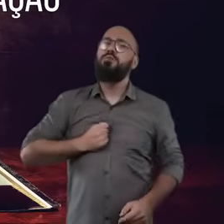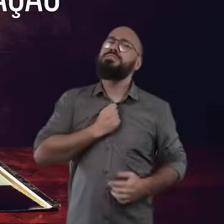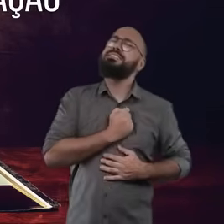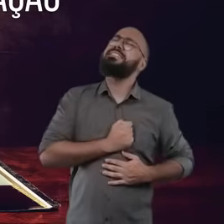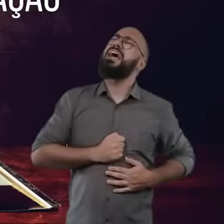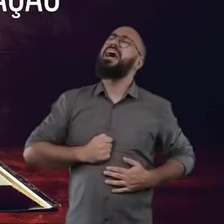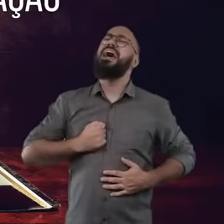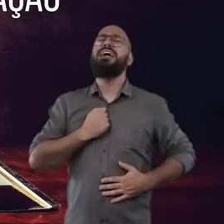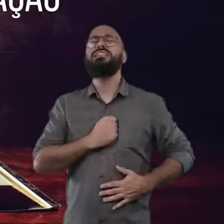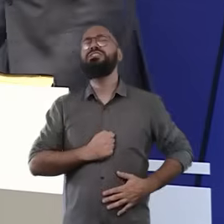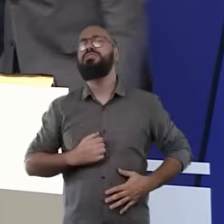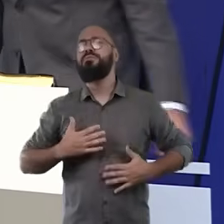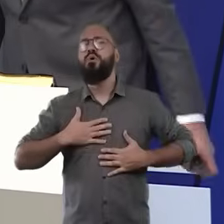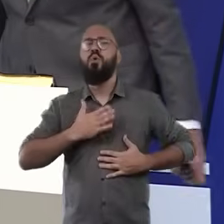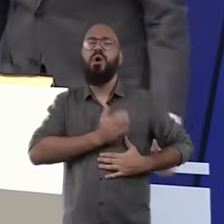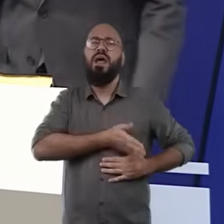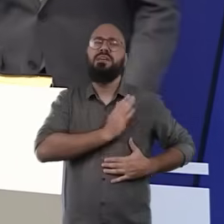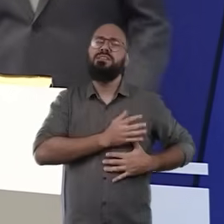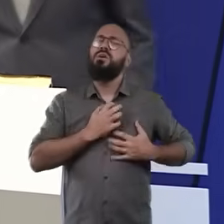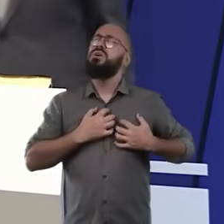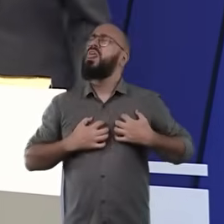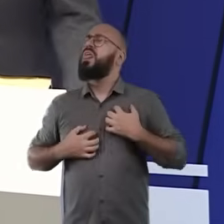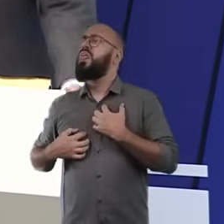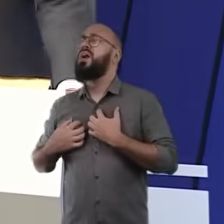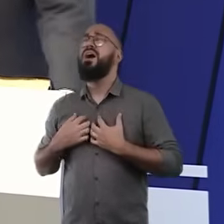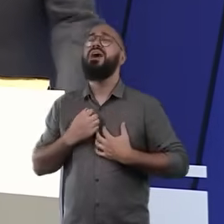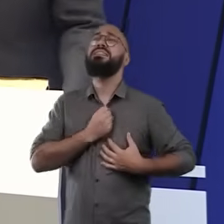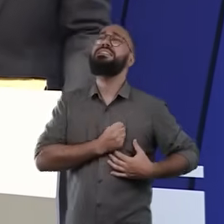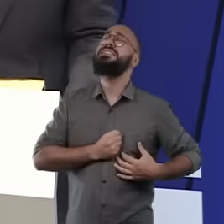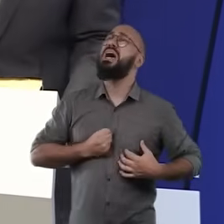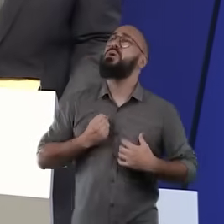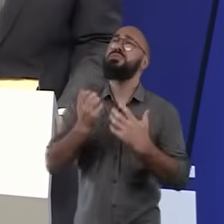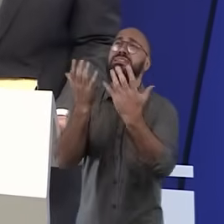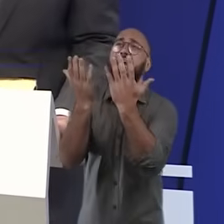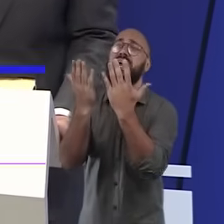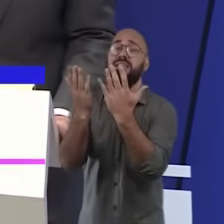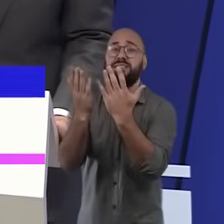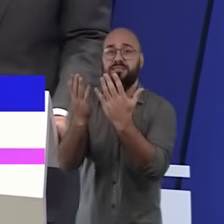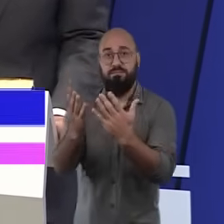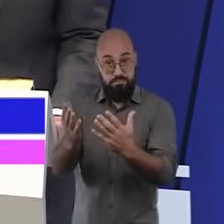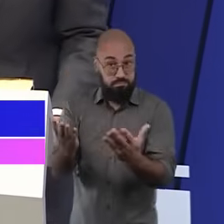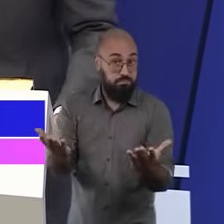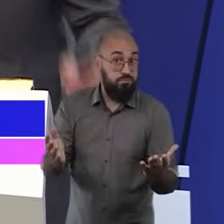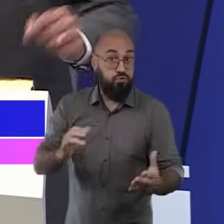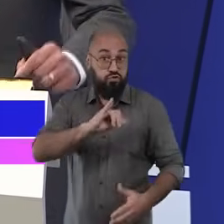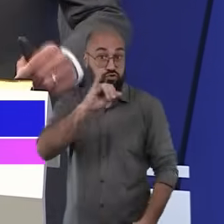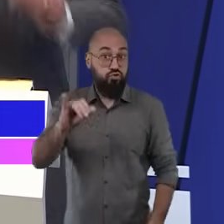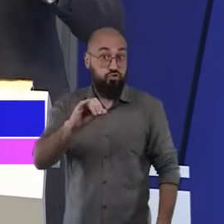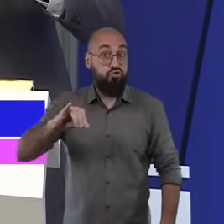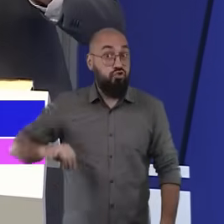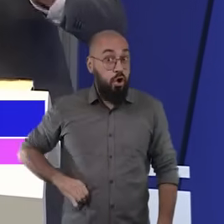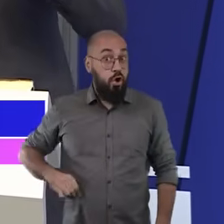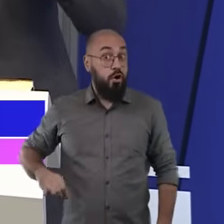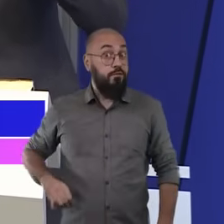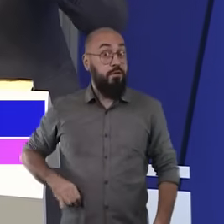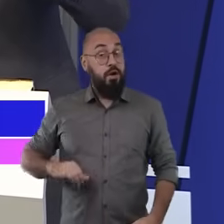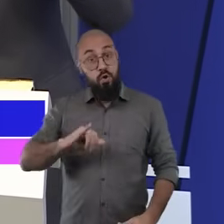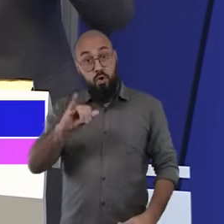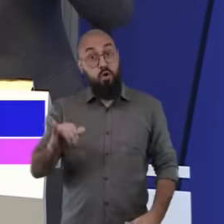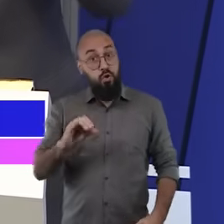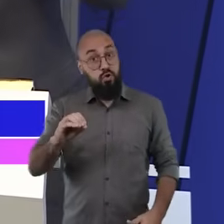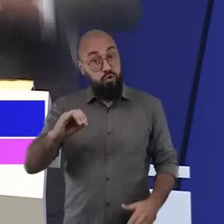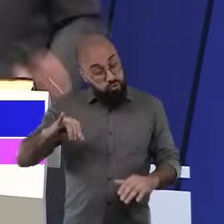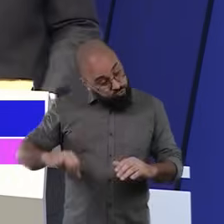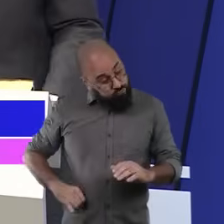desfalece dentro de mim. Ou seja, Jó está dizendo, o meu Redentor está vivo, e eu sei que no fim ele